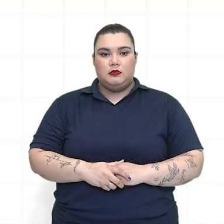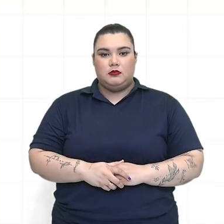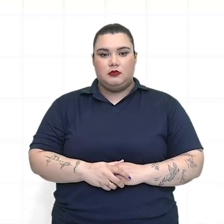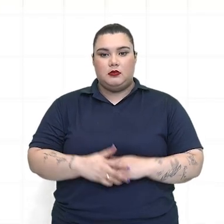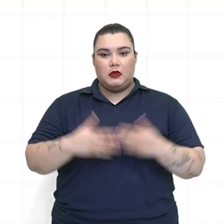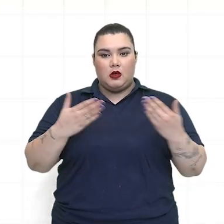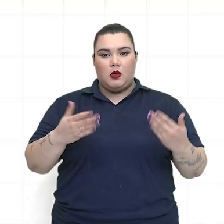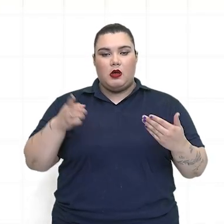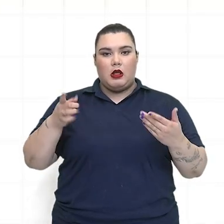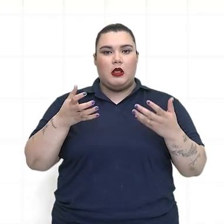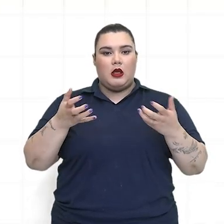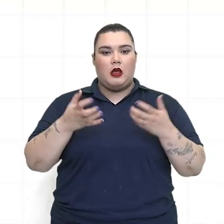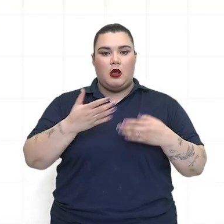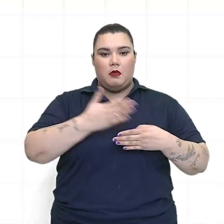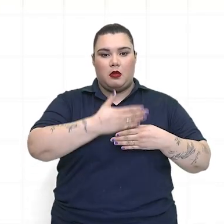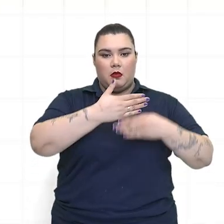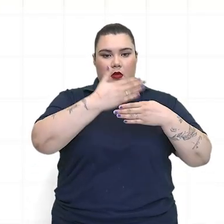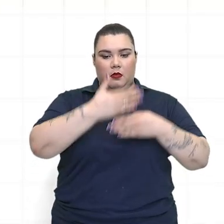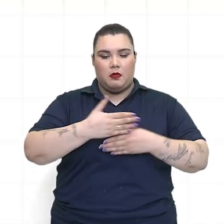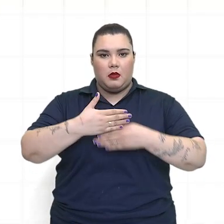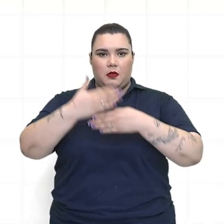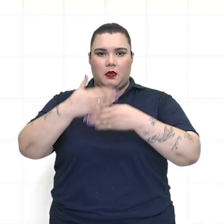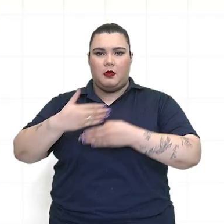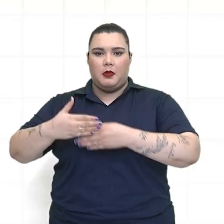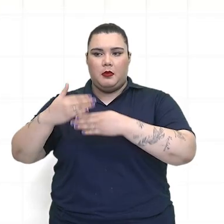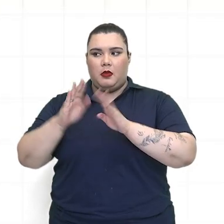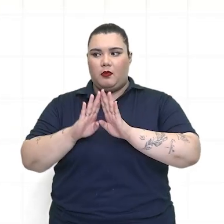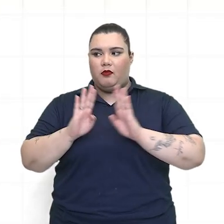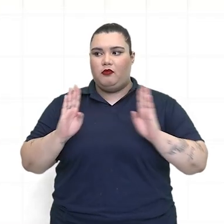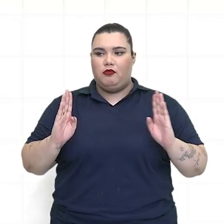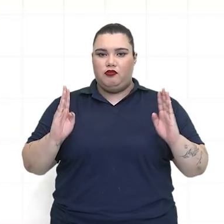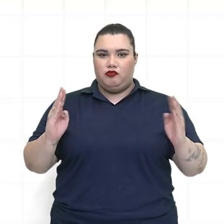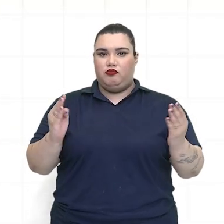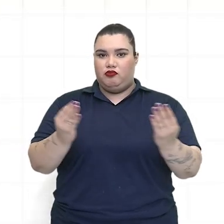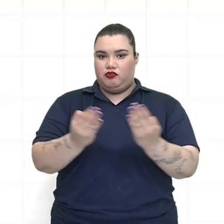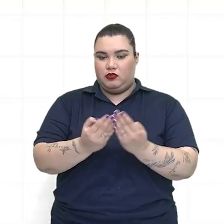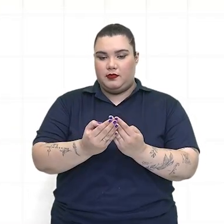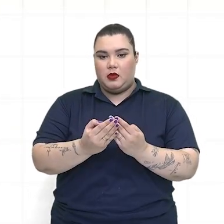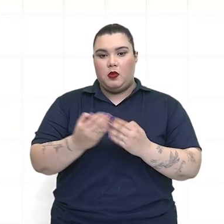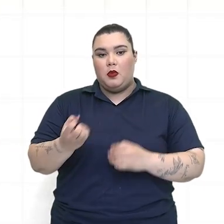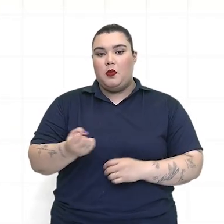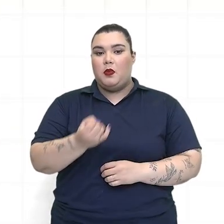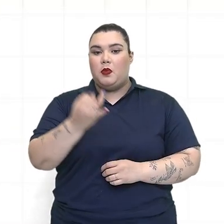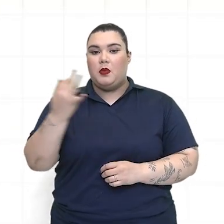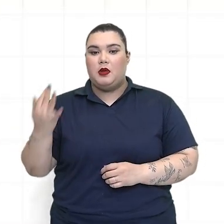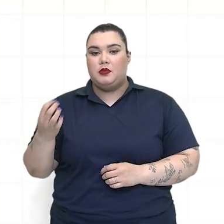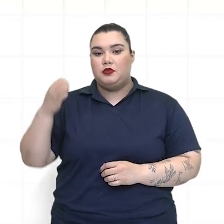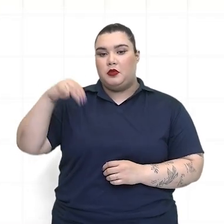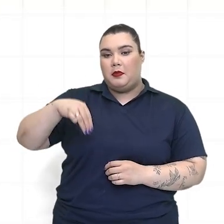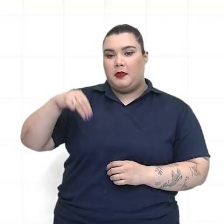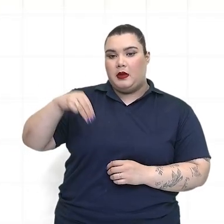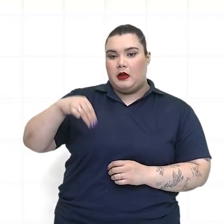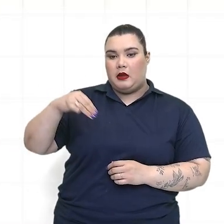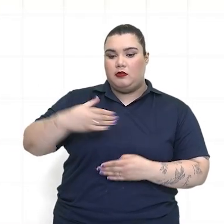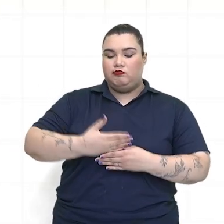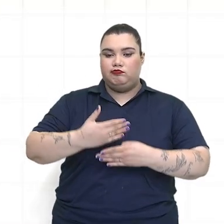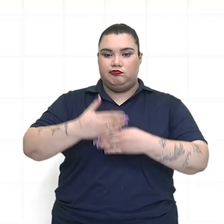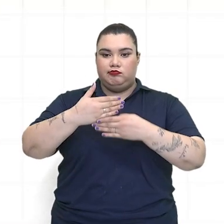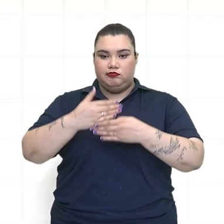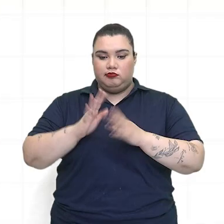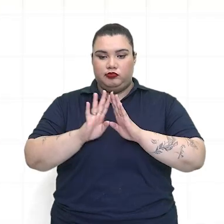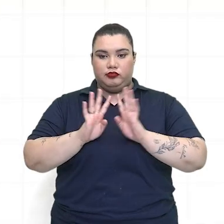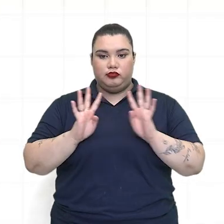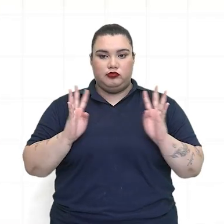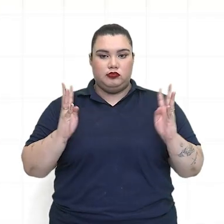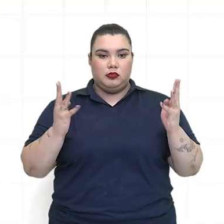Para cercá-la internamente com uma cerca de madeira, quantos metros de cerca ele deverá fazer para